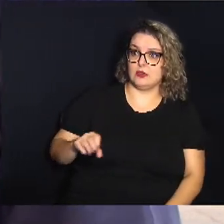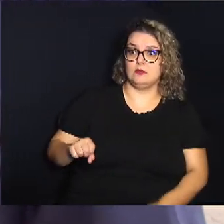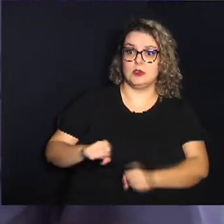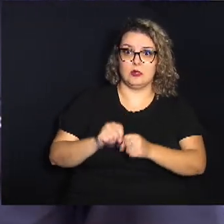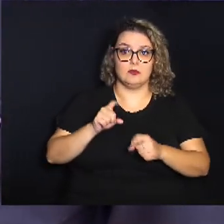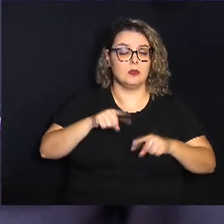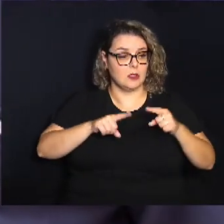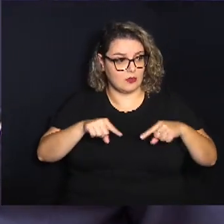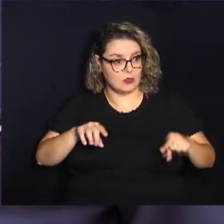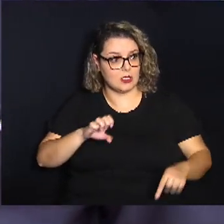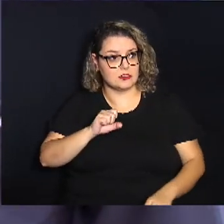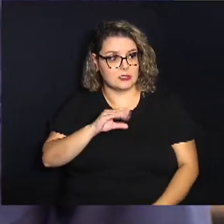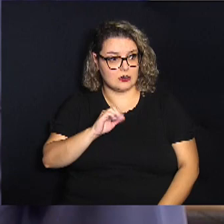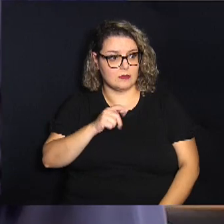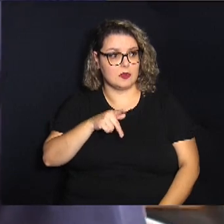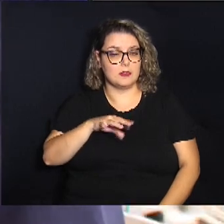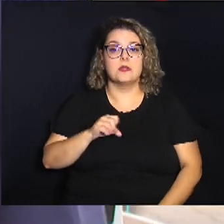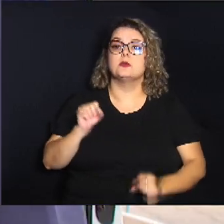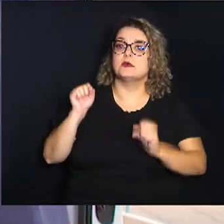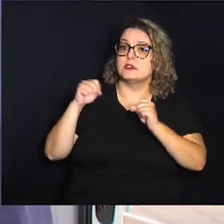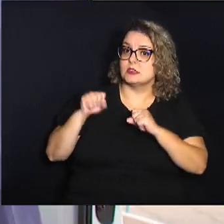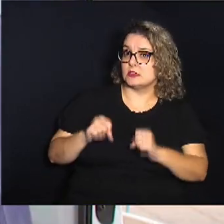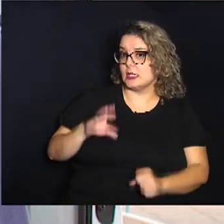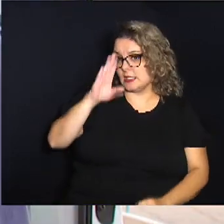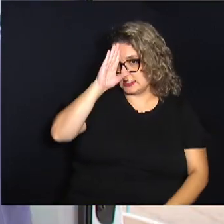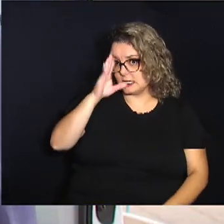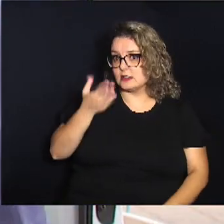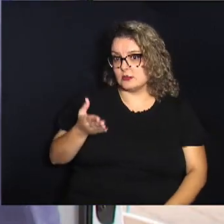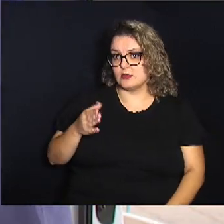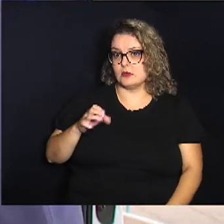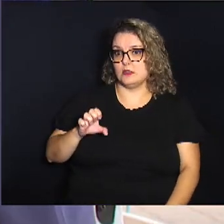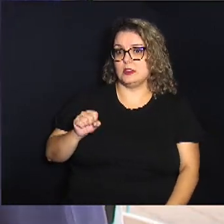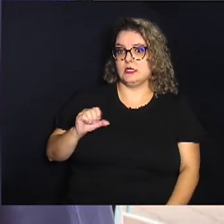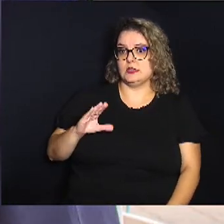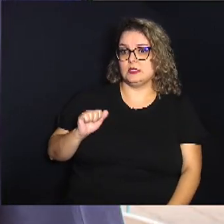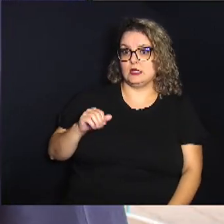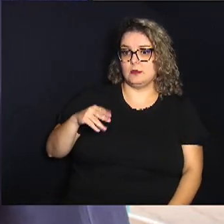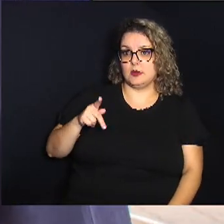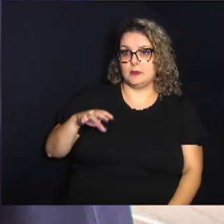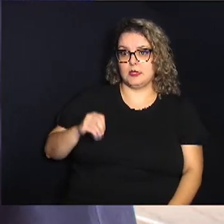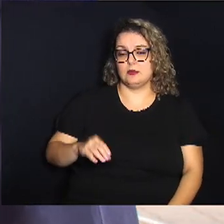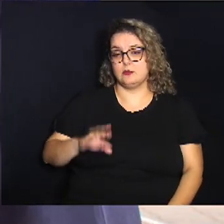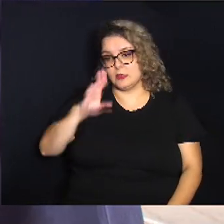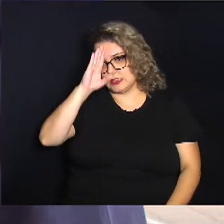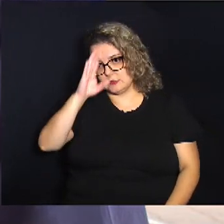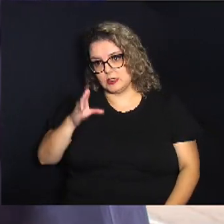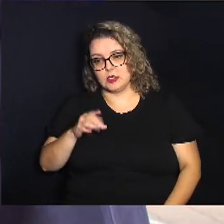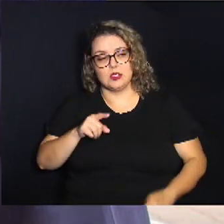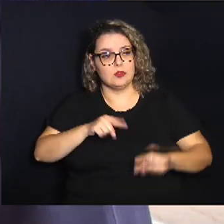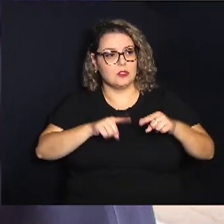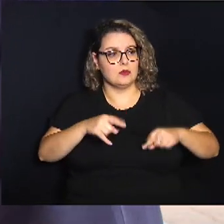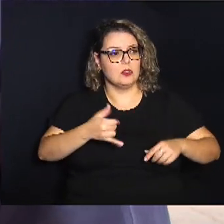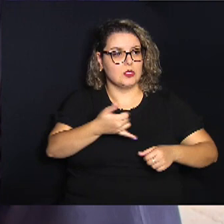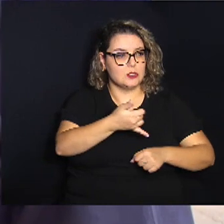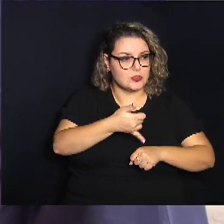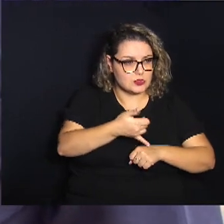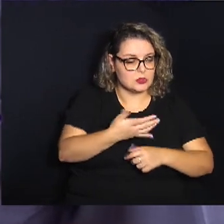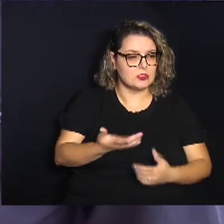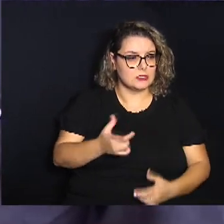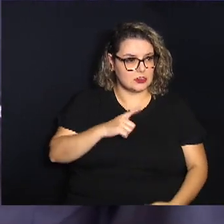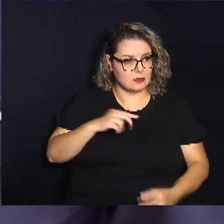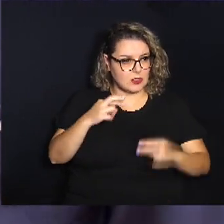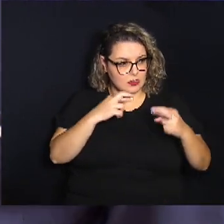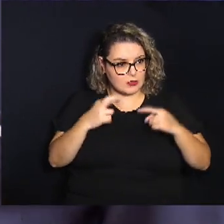alteração também ou não sim esse principalmente né e nível inadequado de óleo lubrificante vai dar uma